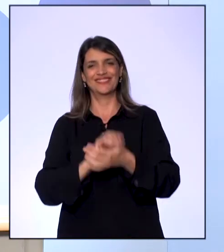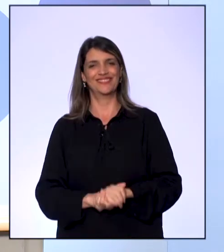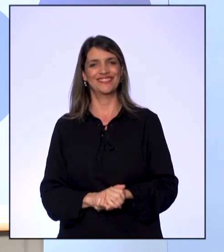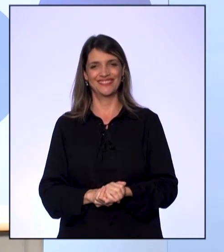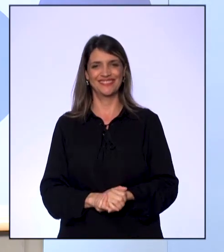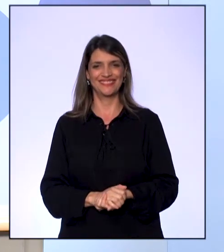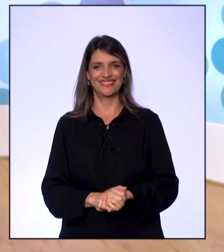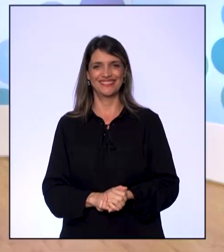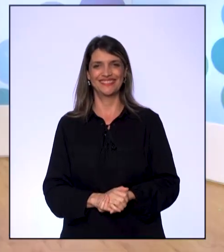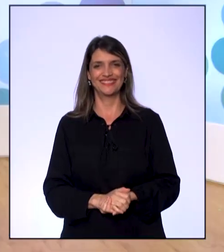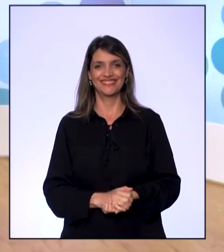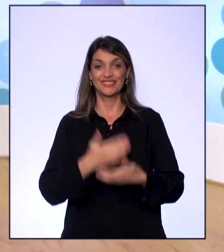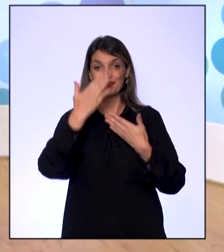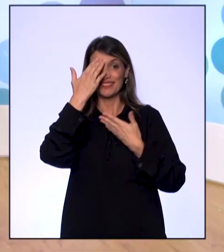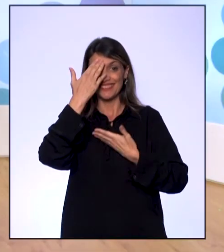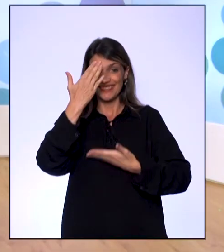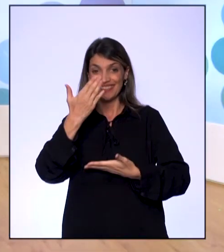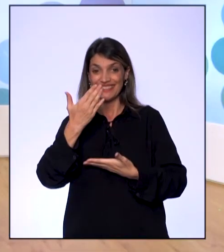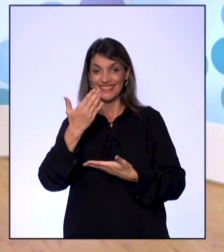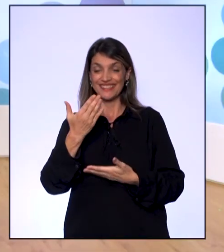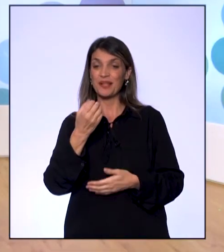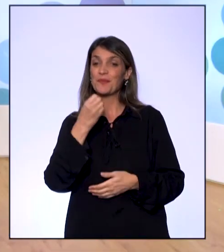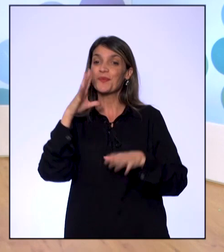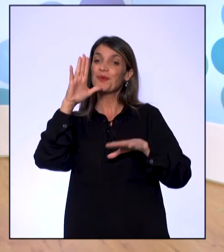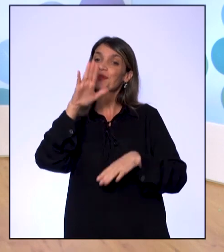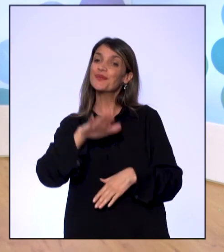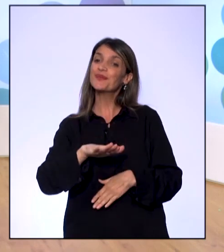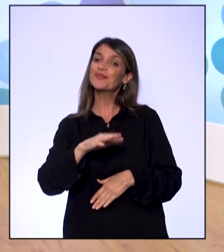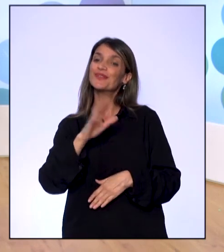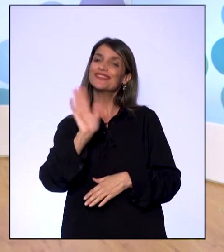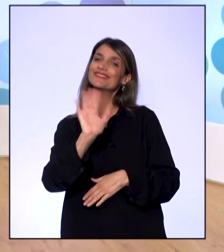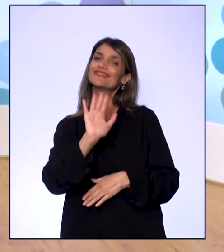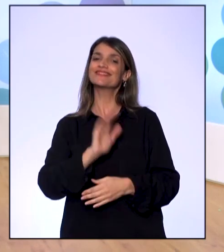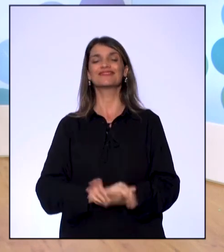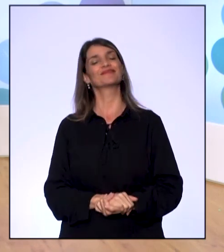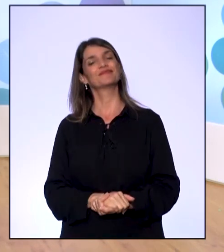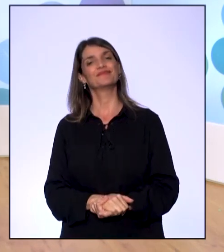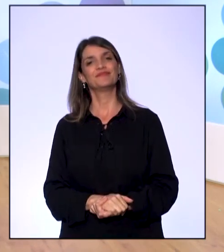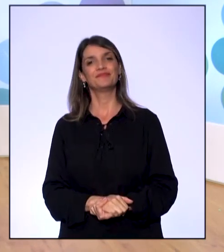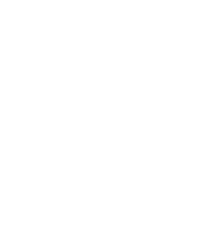né? Sim. Muito obrigado, tenham uma ótima noite, fiquem bem. Tchau, tchau.